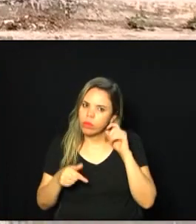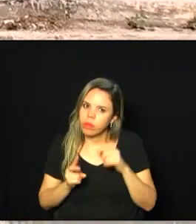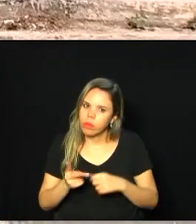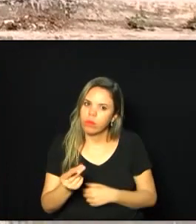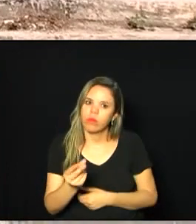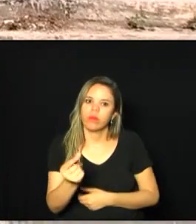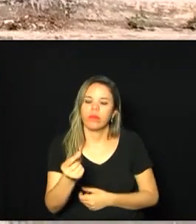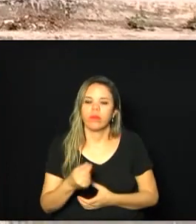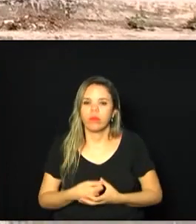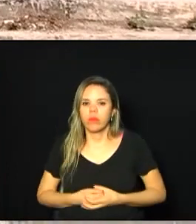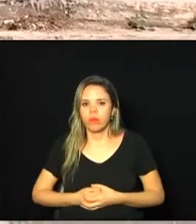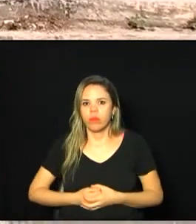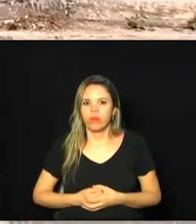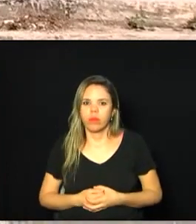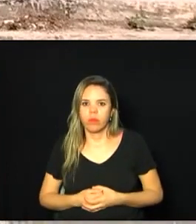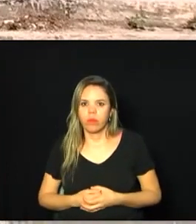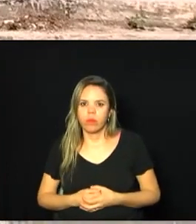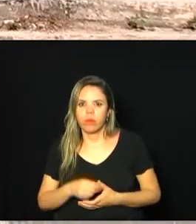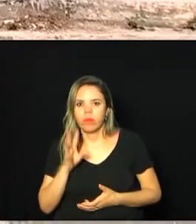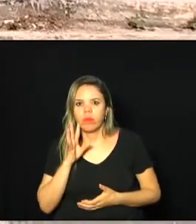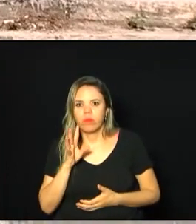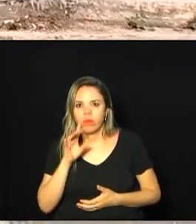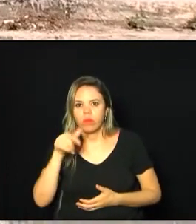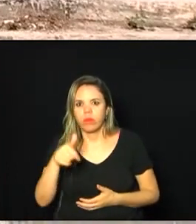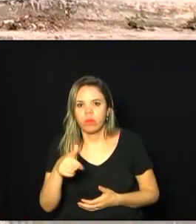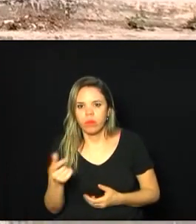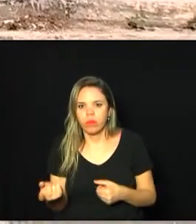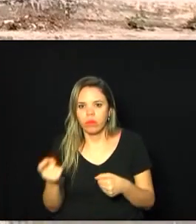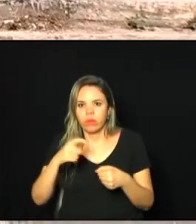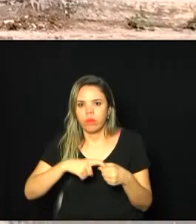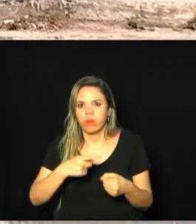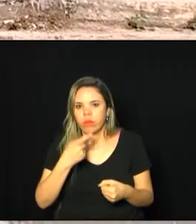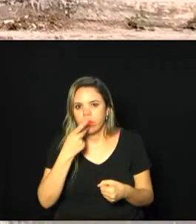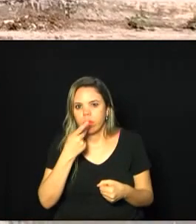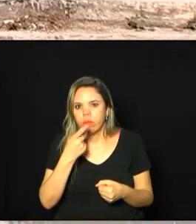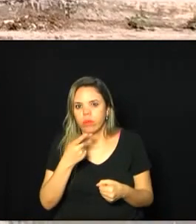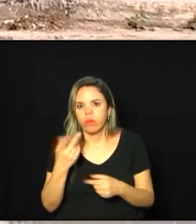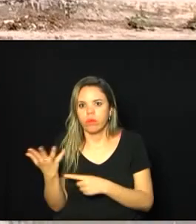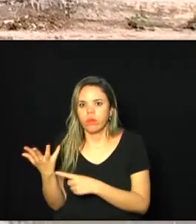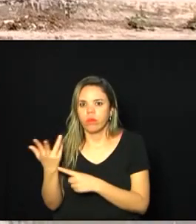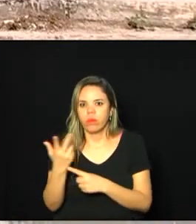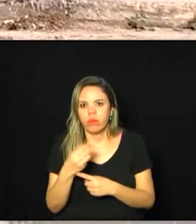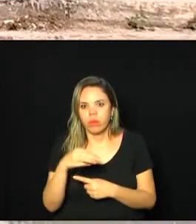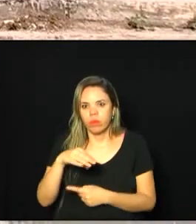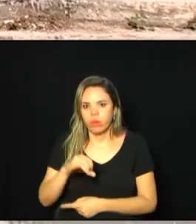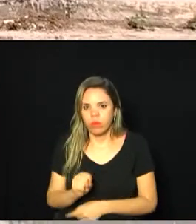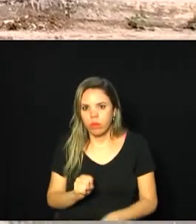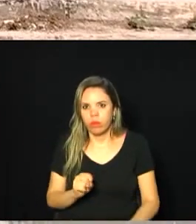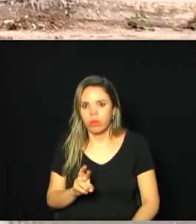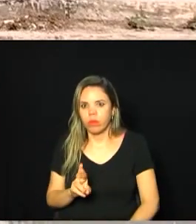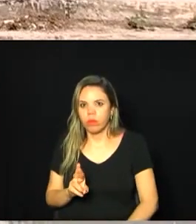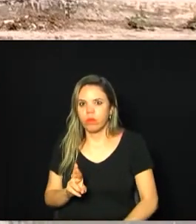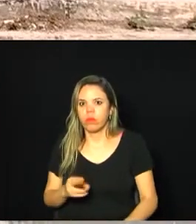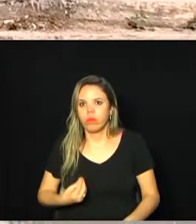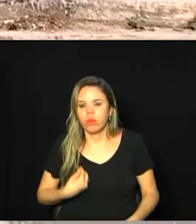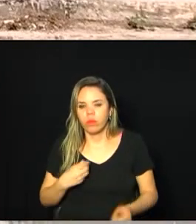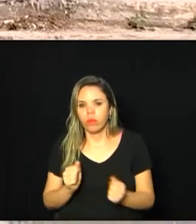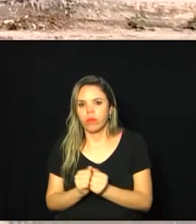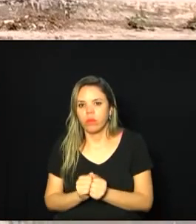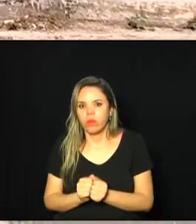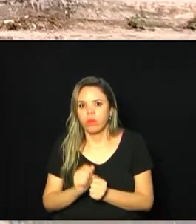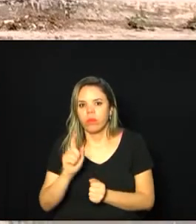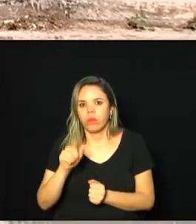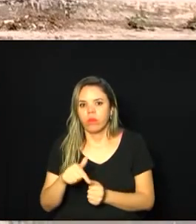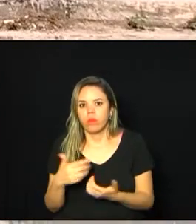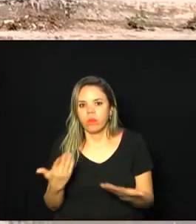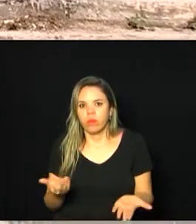contínua, vamos dizer assim. Que legal. Daqui a pouquinho a gente volta a falar sobre essa parte artística com o Mirs, inclusive, que vai estar aqui com a gente. Enquanto isso,